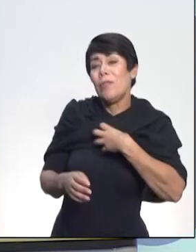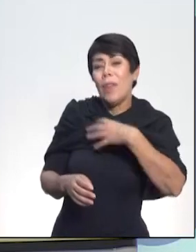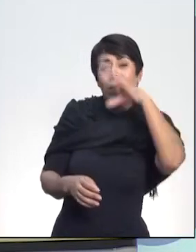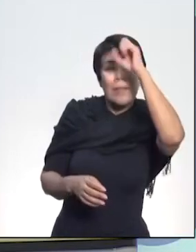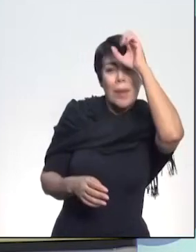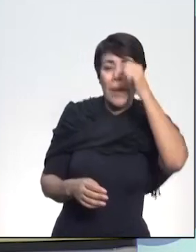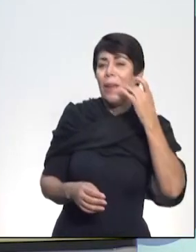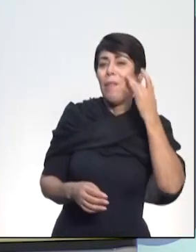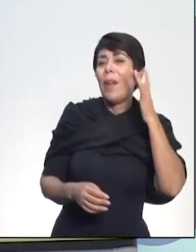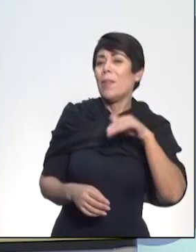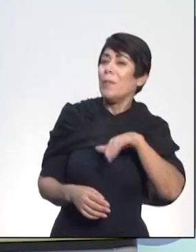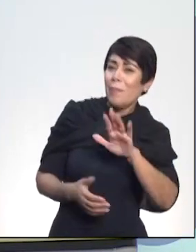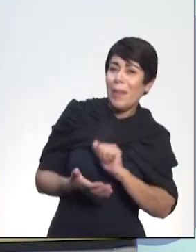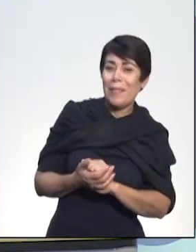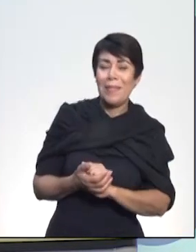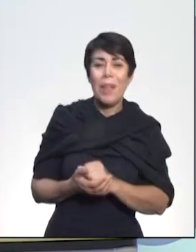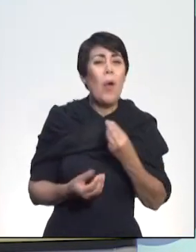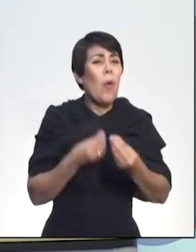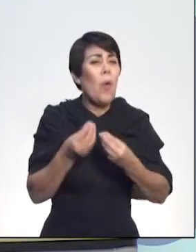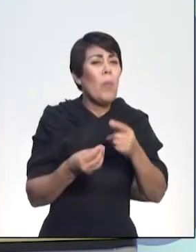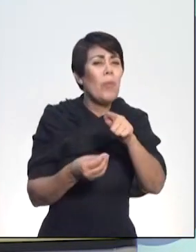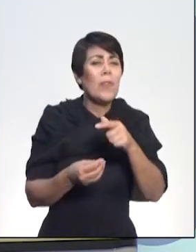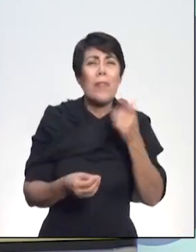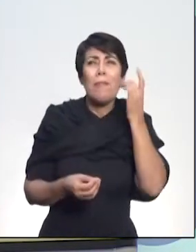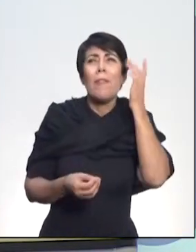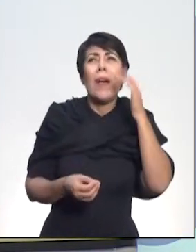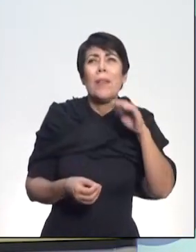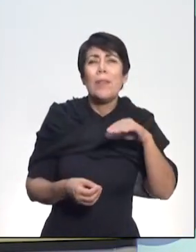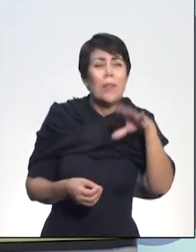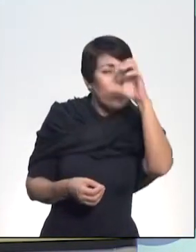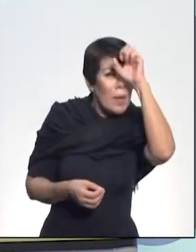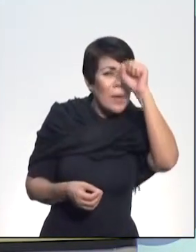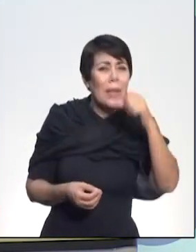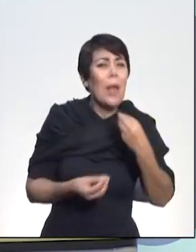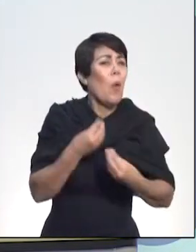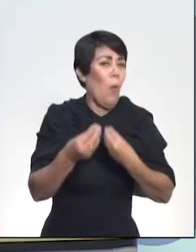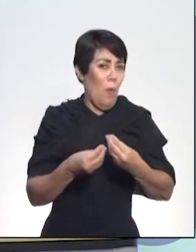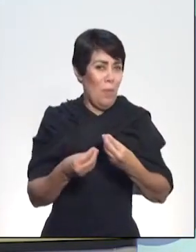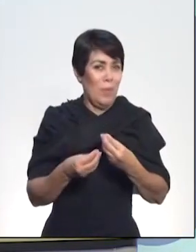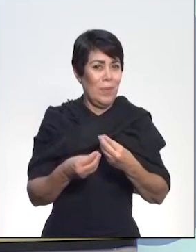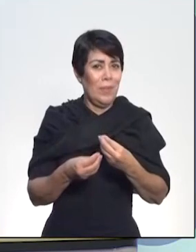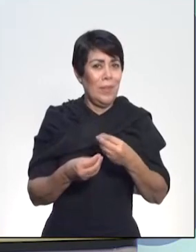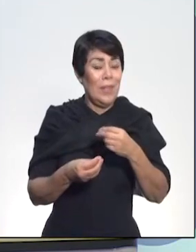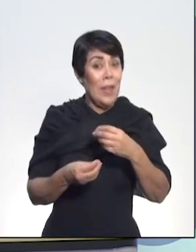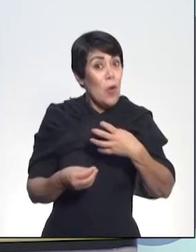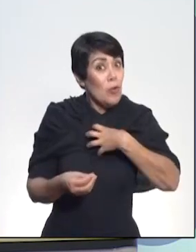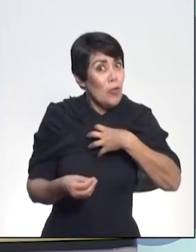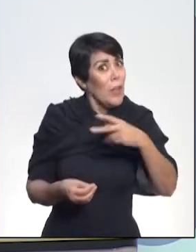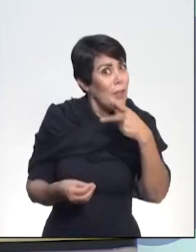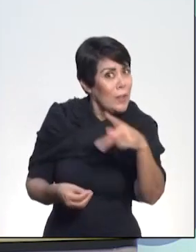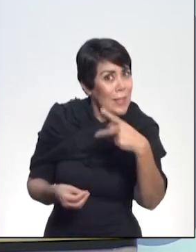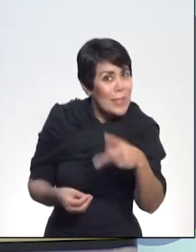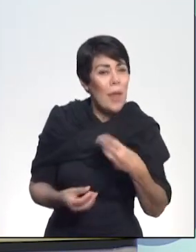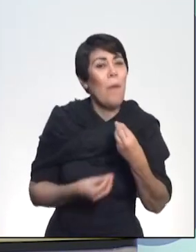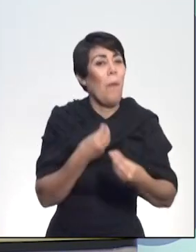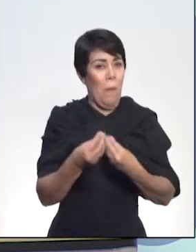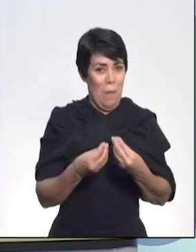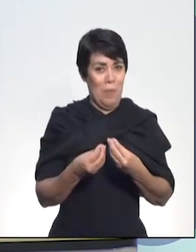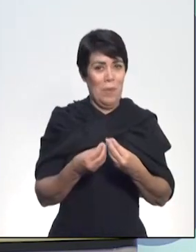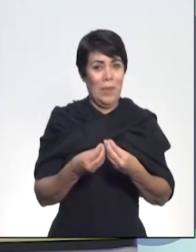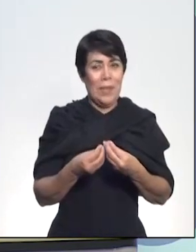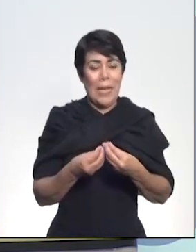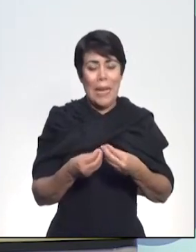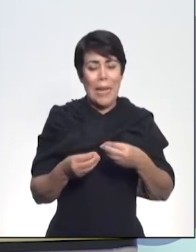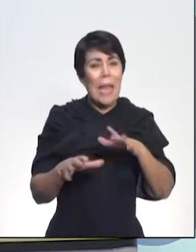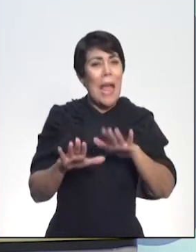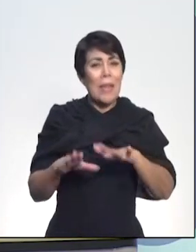aprendizagem. Como que você aprende? Qual é a forma que é mais fácil, que fica mais fácil do